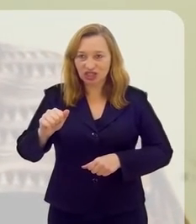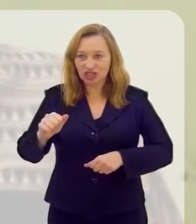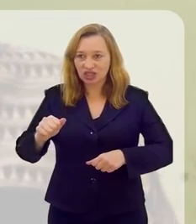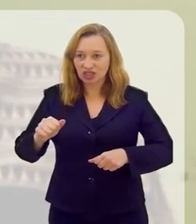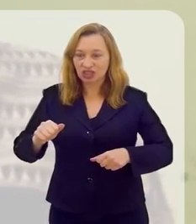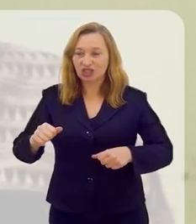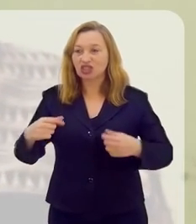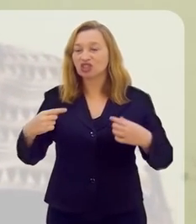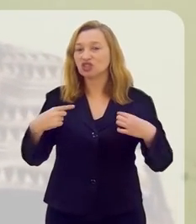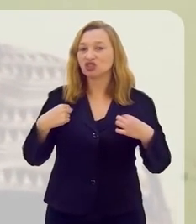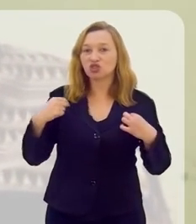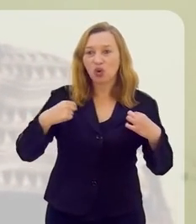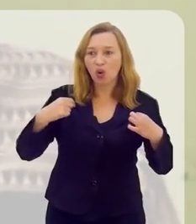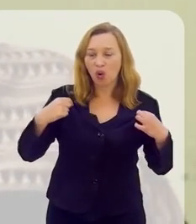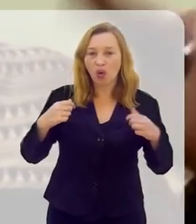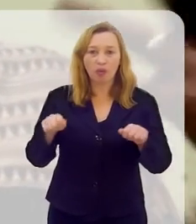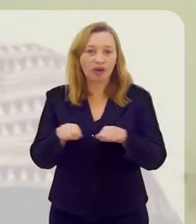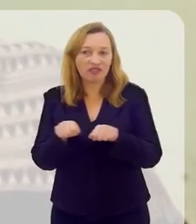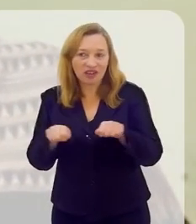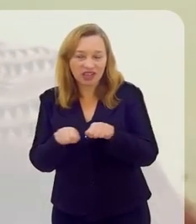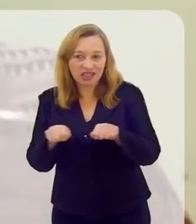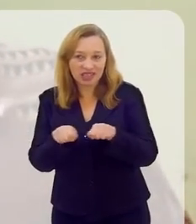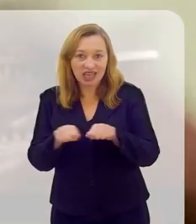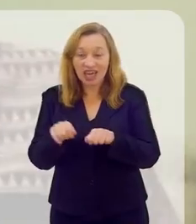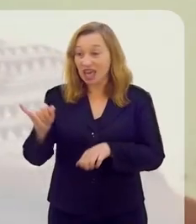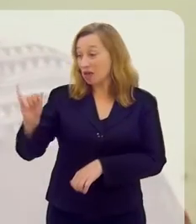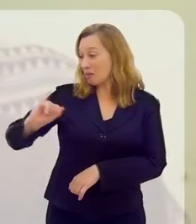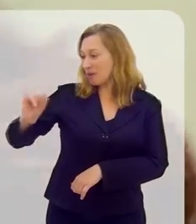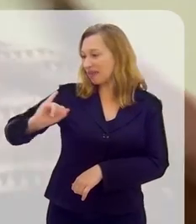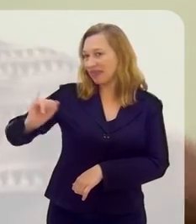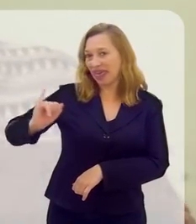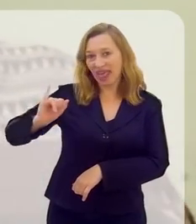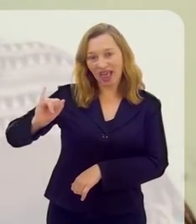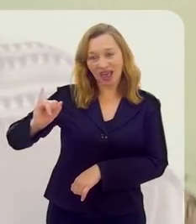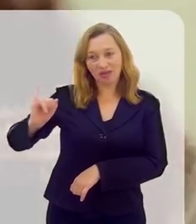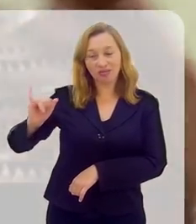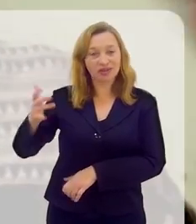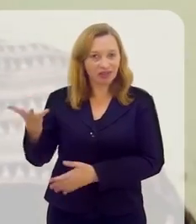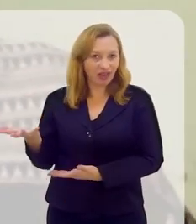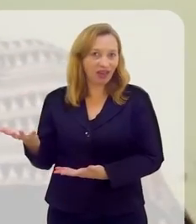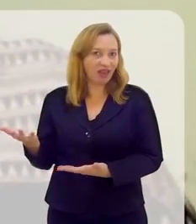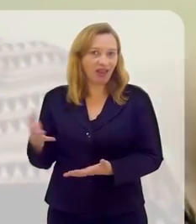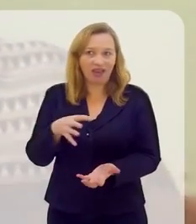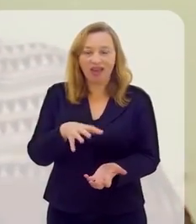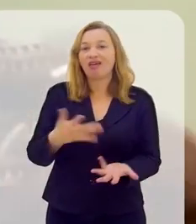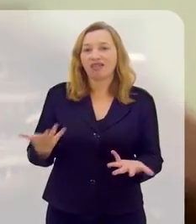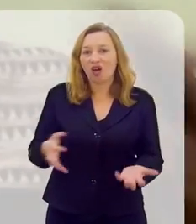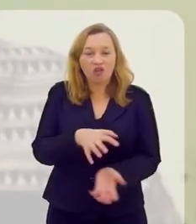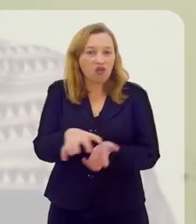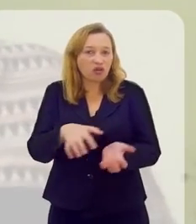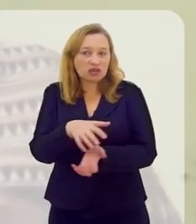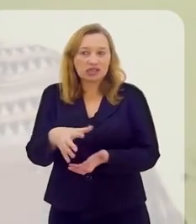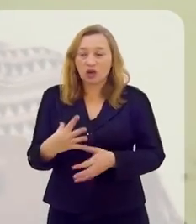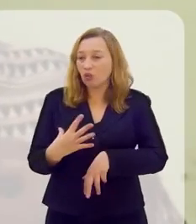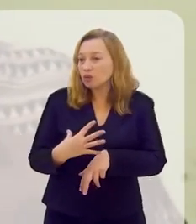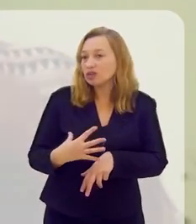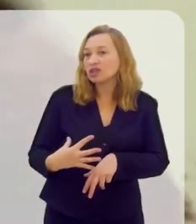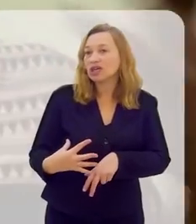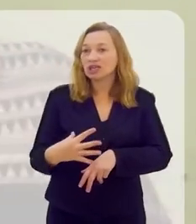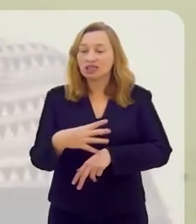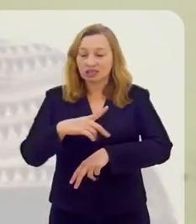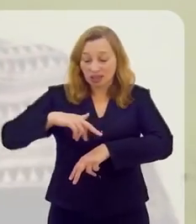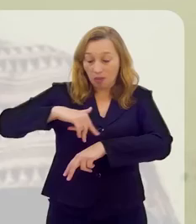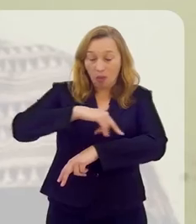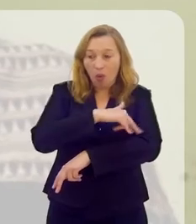de moda em Ipanema, né, o berço da moda. Imagina, aquele cara revolucionou a moda masculina, ele trouxe